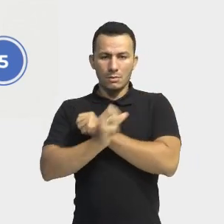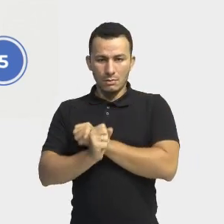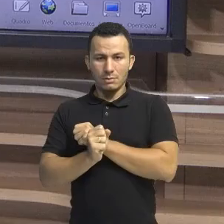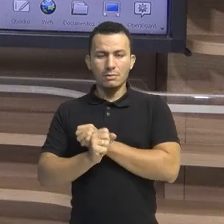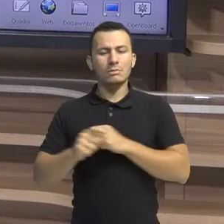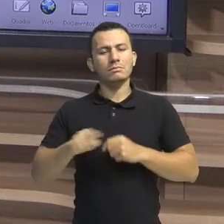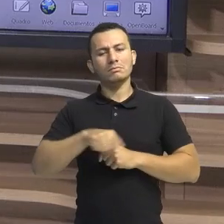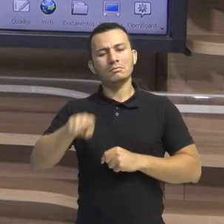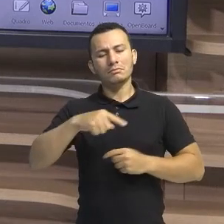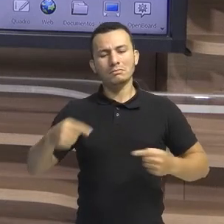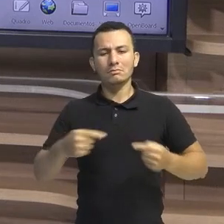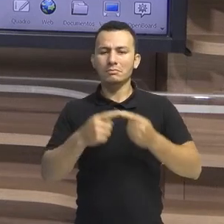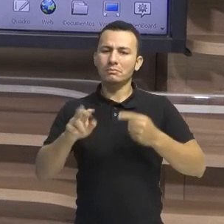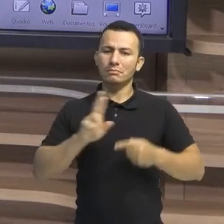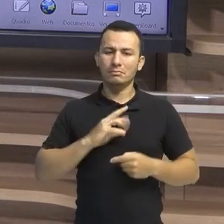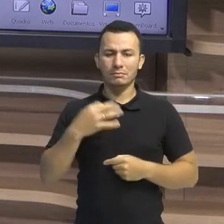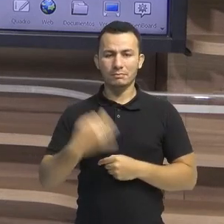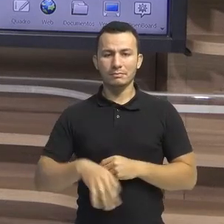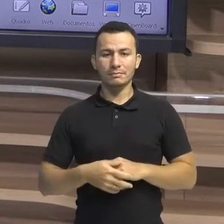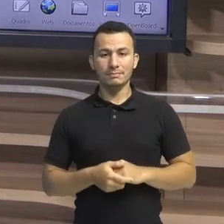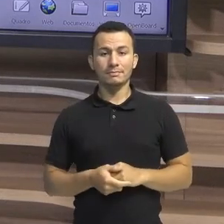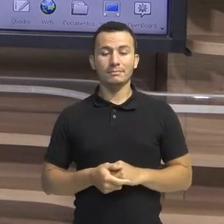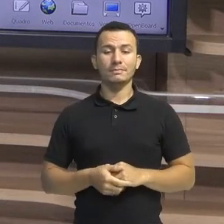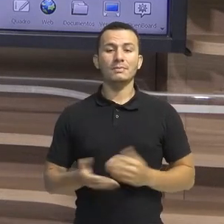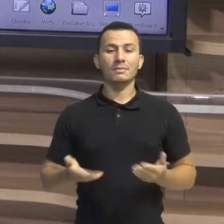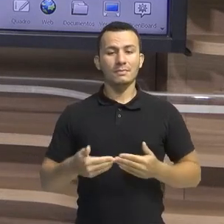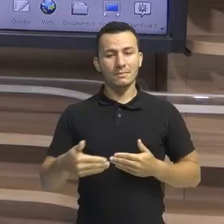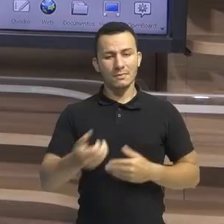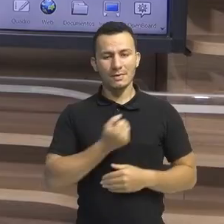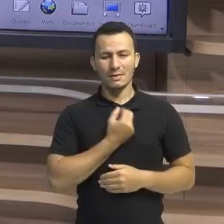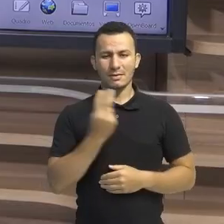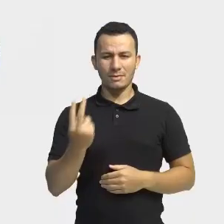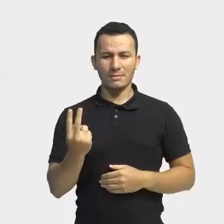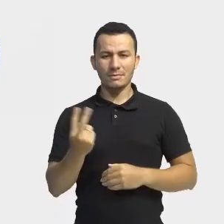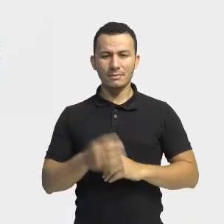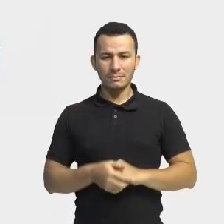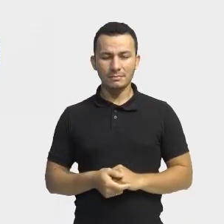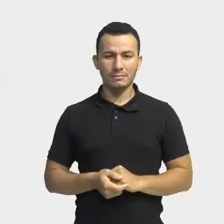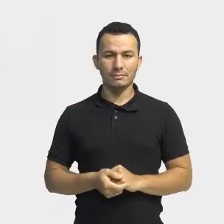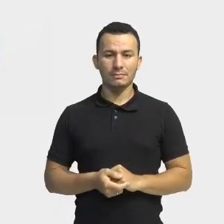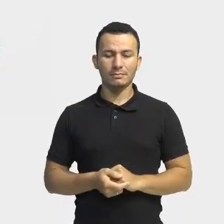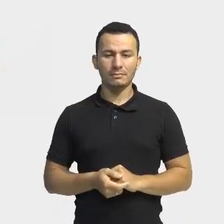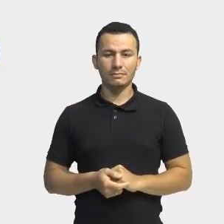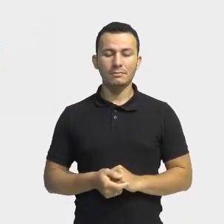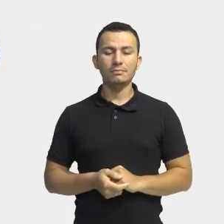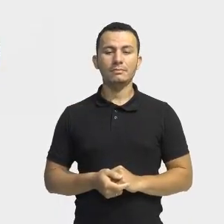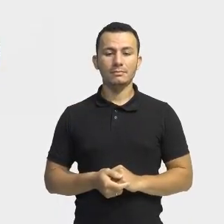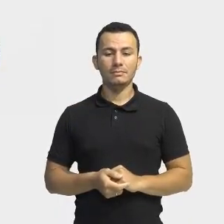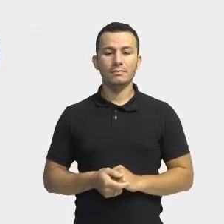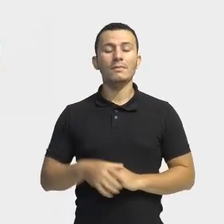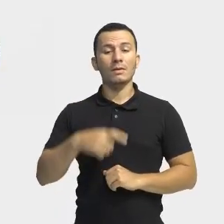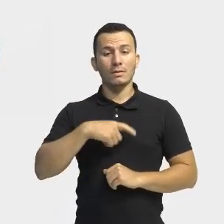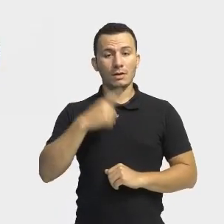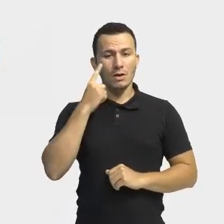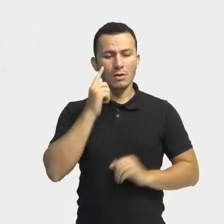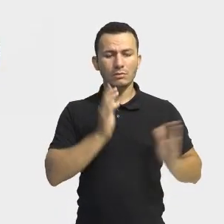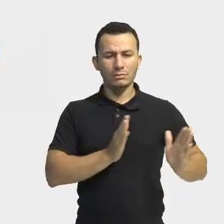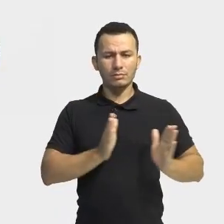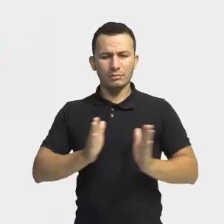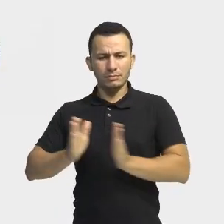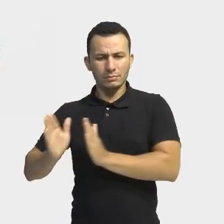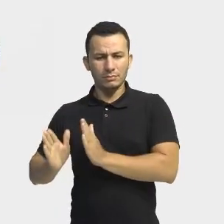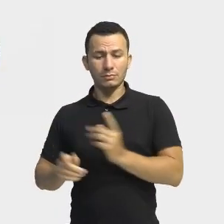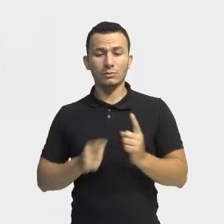Essa é a nossa resposta correta. Vamos lá para a nossa segunda questão. Considere os processos a seguir.